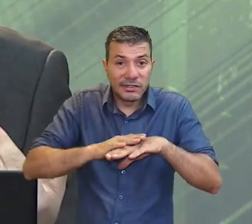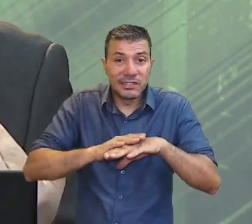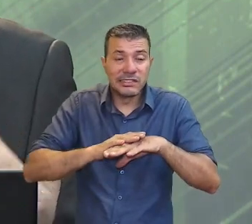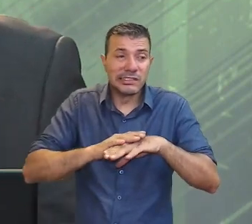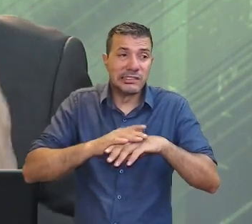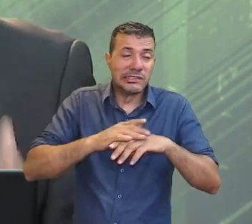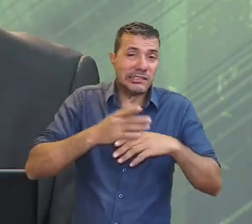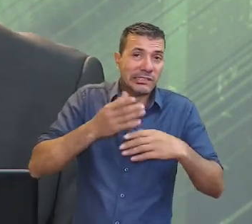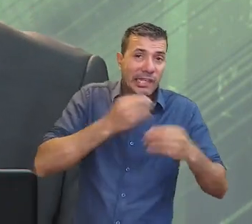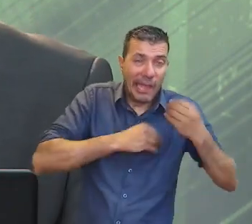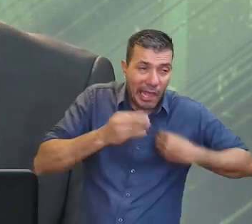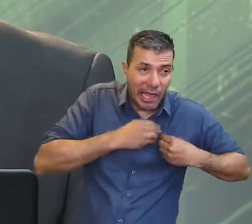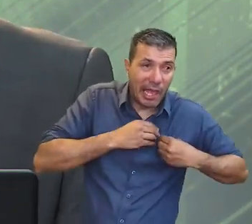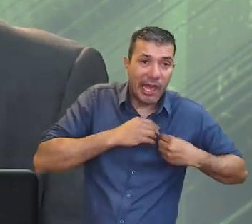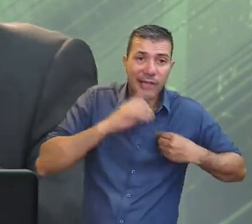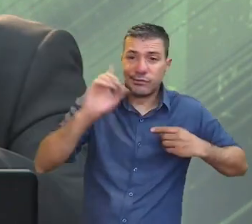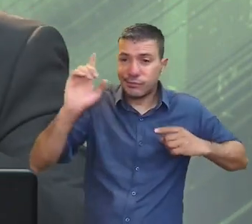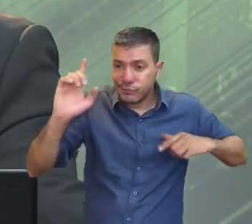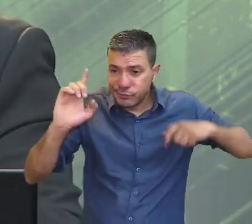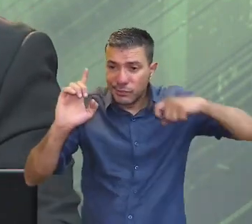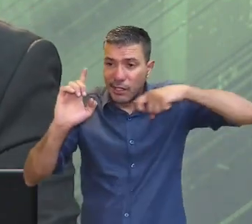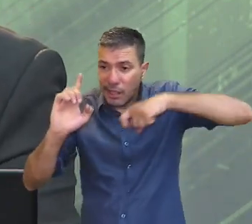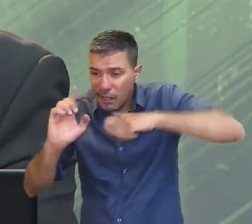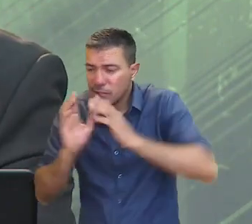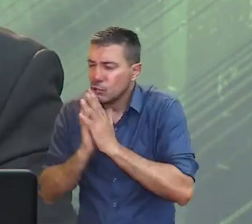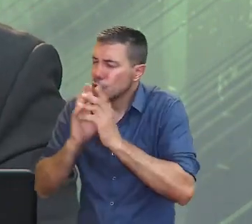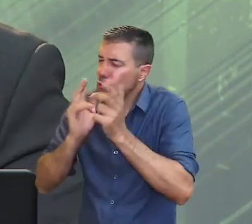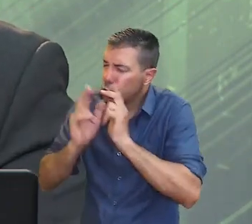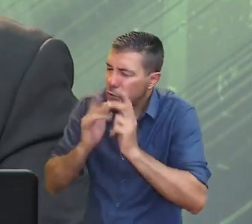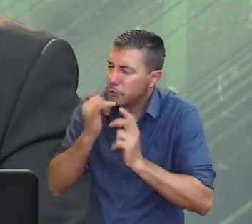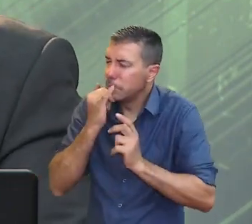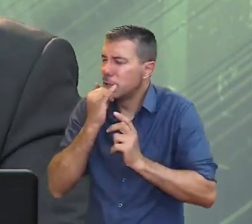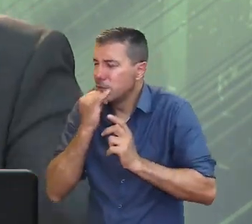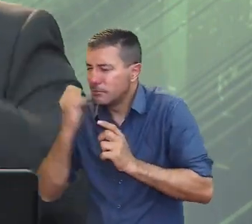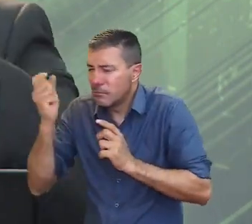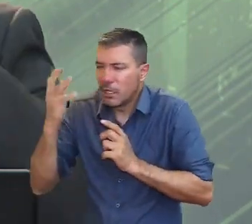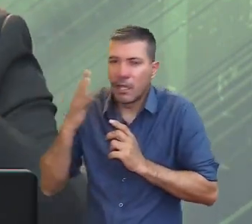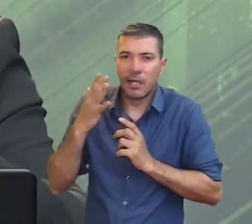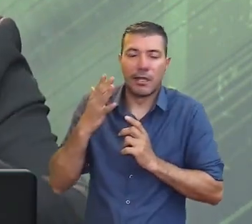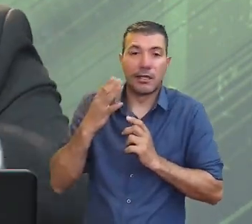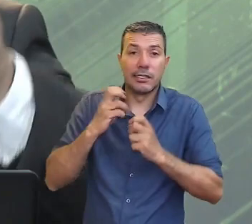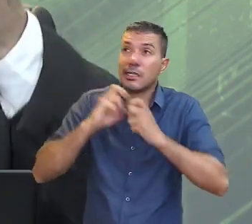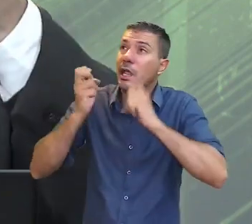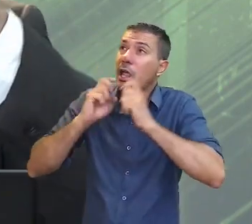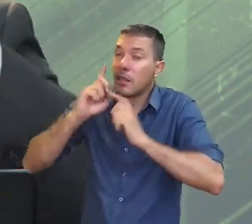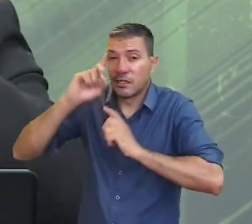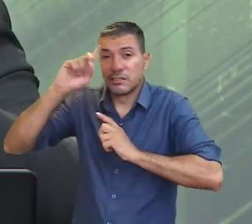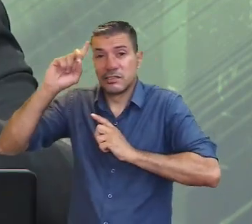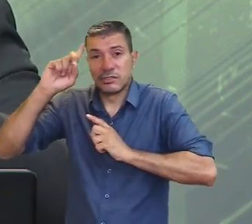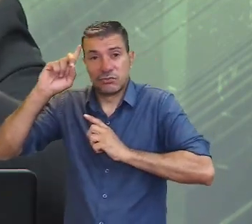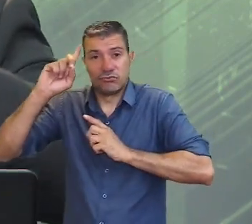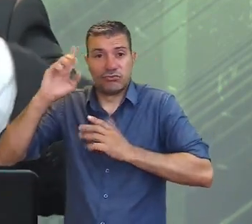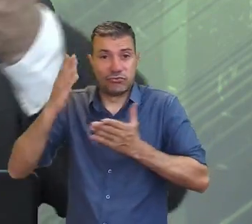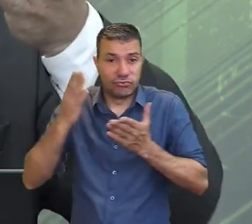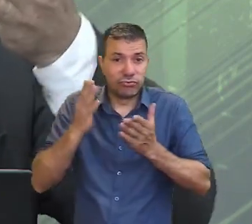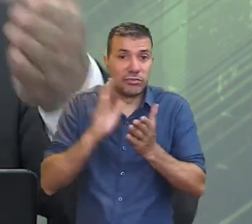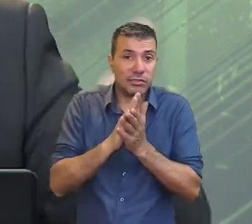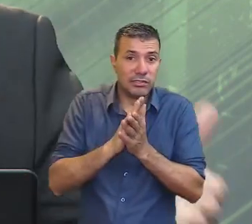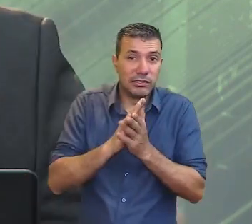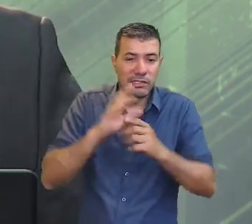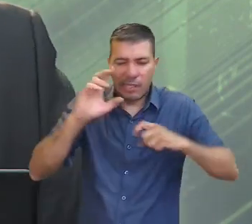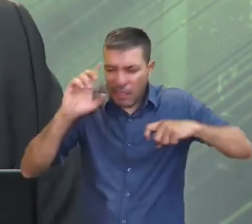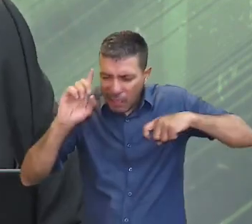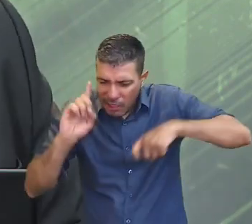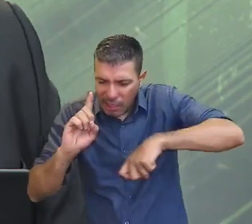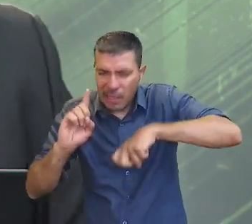ir pela fé aos pés da cruz e implorar por perdão e graça. Clame a Deus, jogue-se diante de Cristo, se